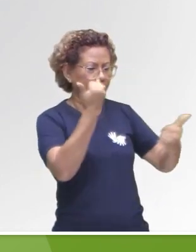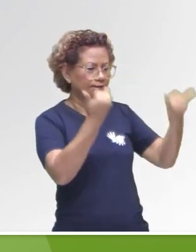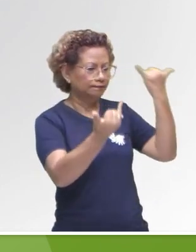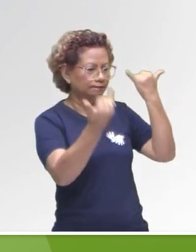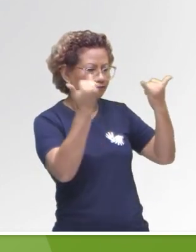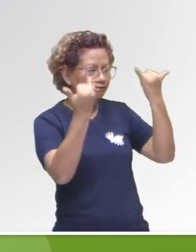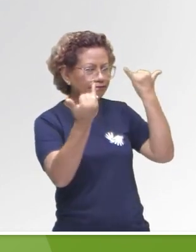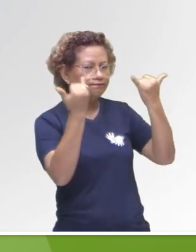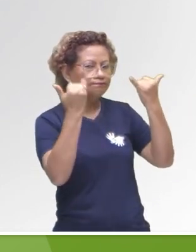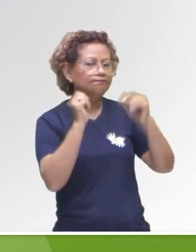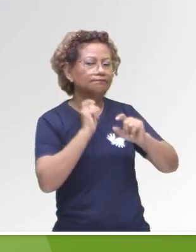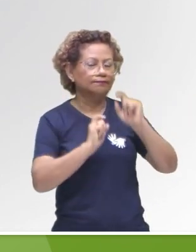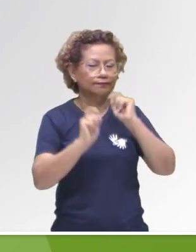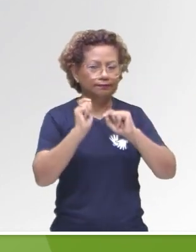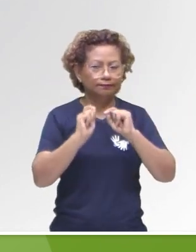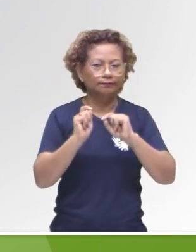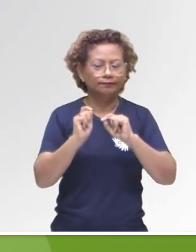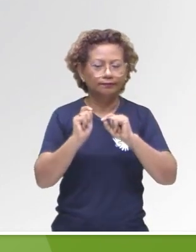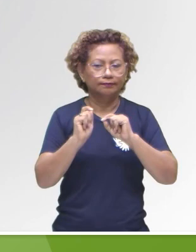Diz o seguinte.